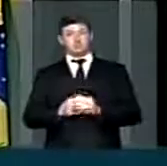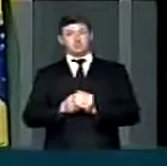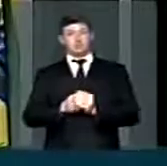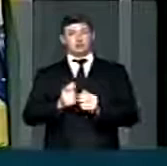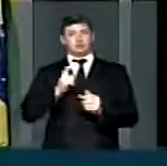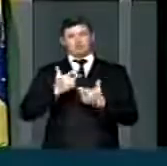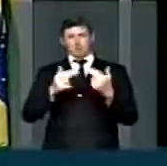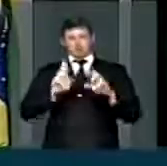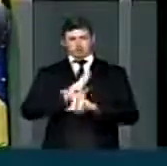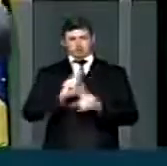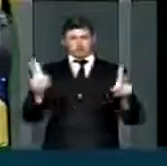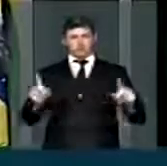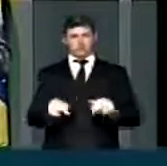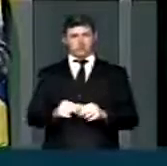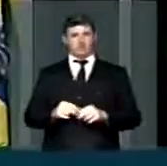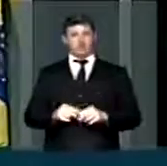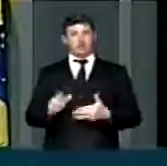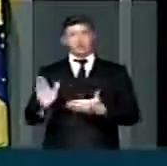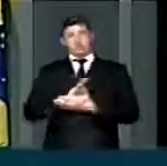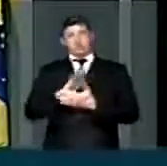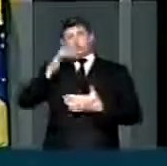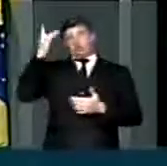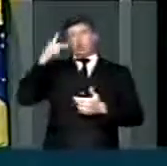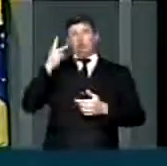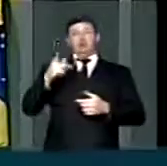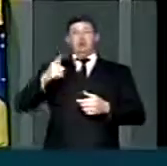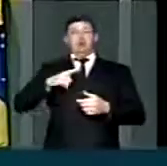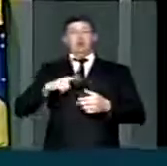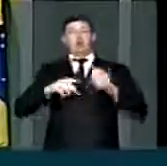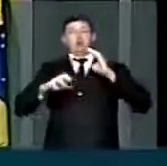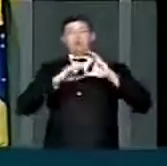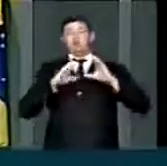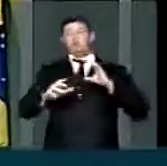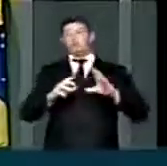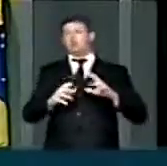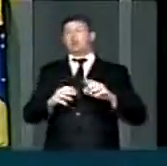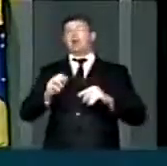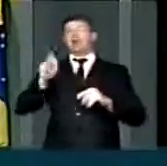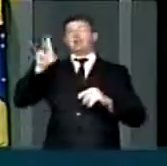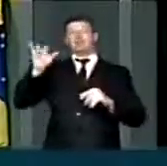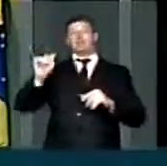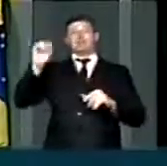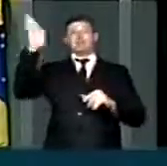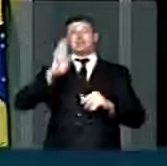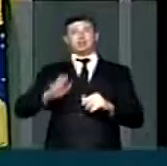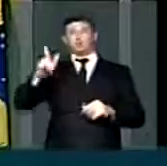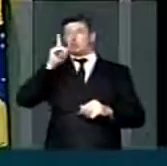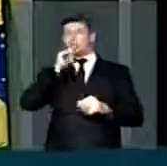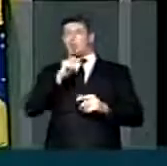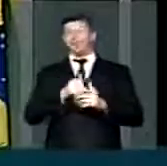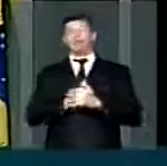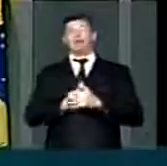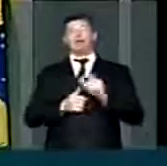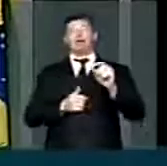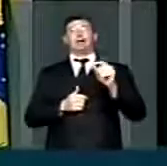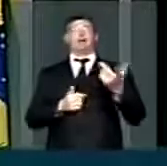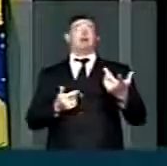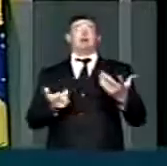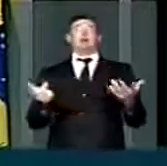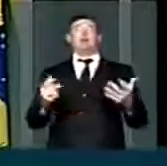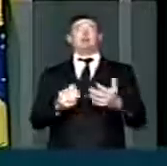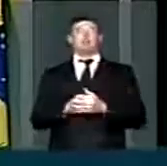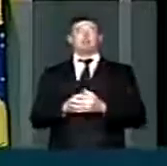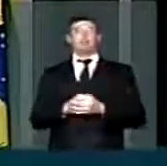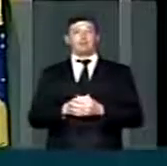de anormal. Fala-se até que houve uma comunicação à Agência Nacional de Águas de que